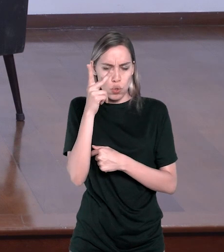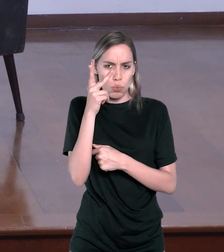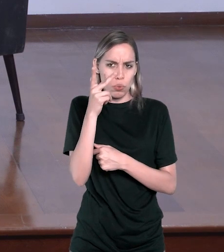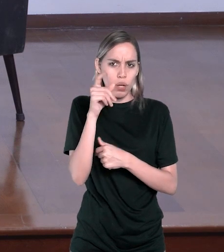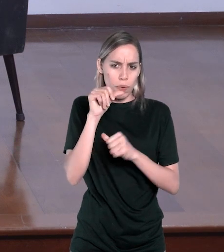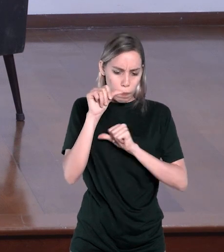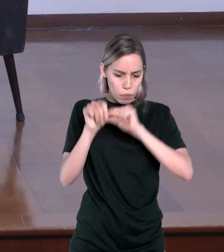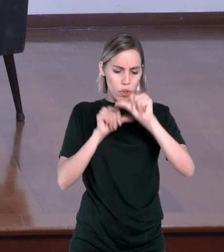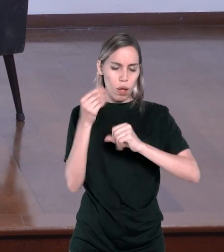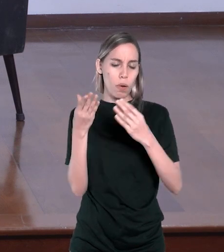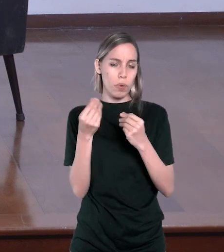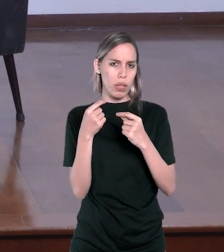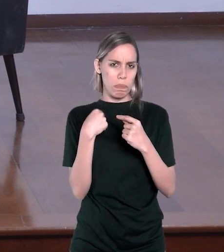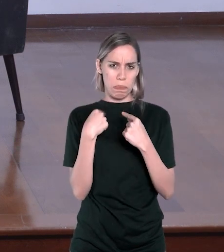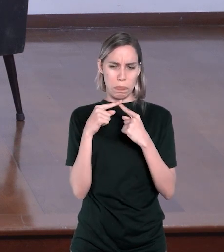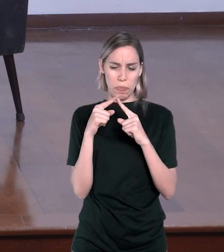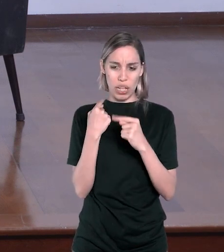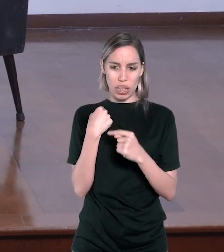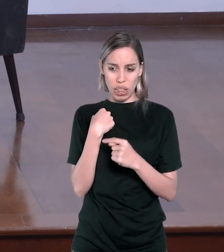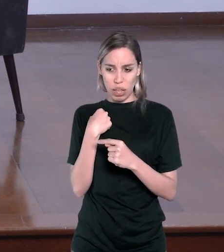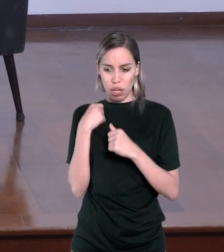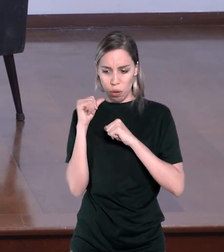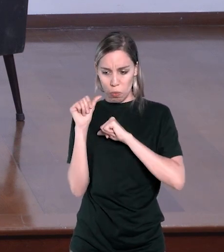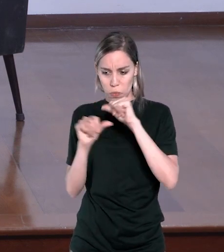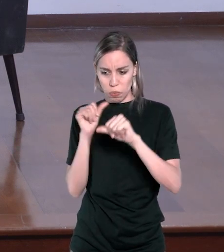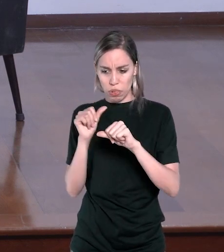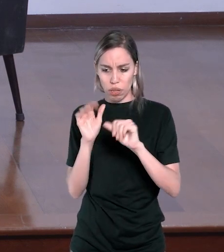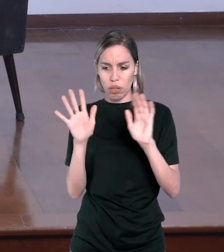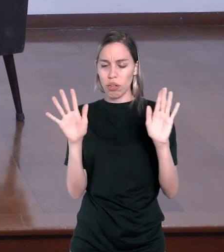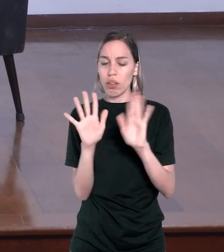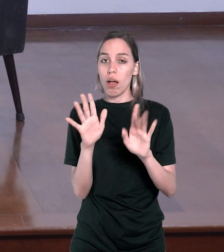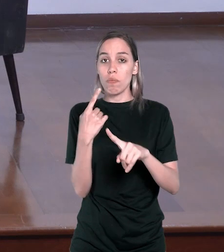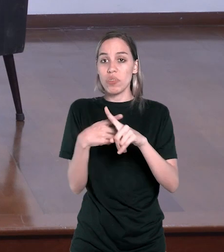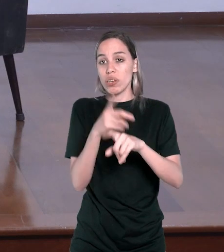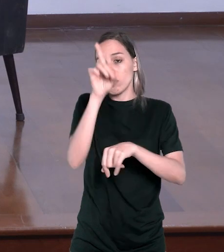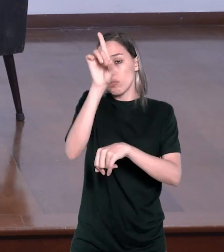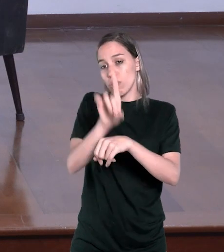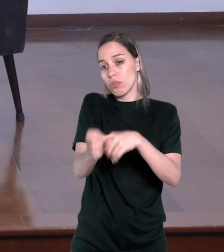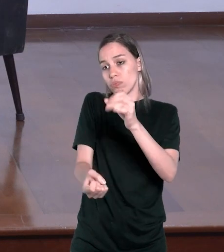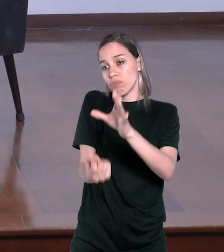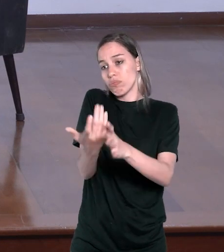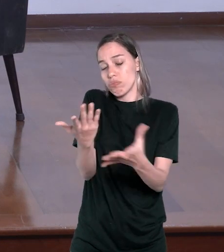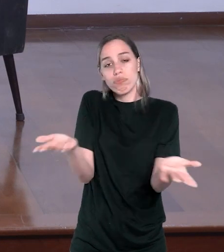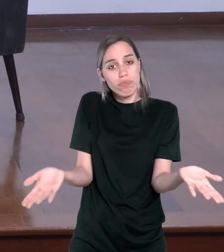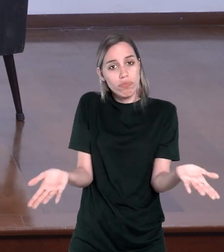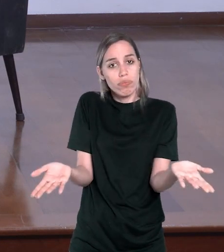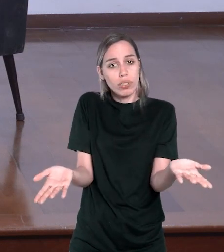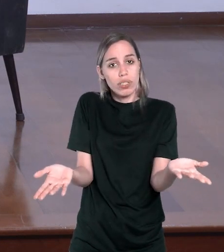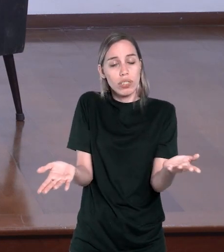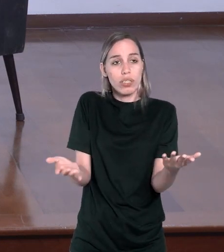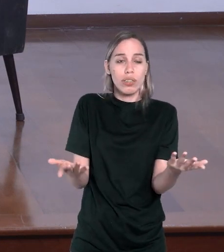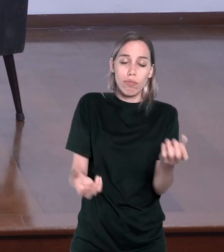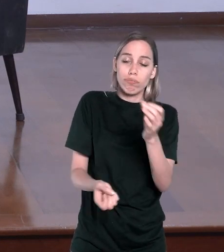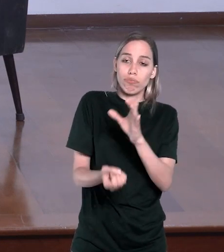incomodei em nenhum momento. Eu sei que é um projeto que foi um projeto também muito importante para ele, porque ele foi criado por duas mulheres,